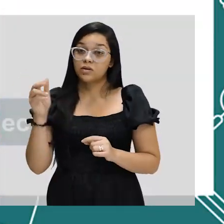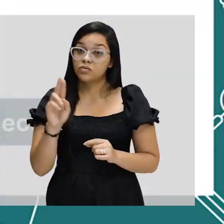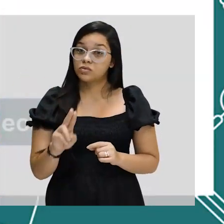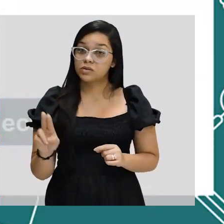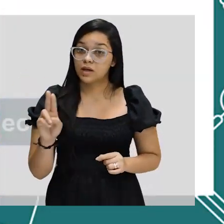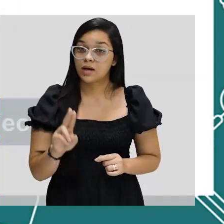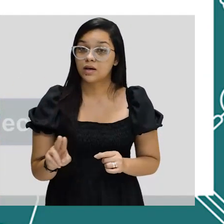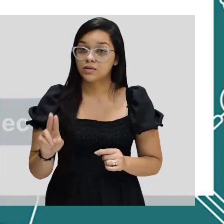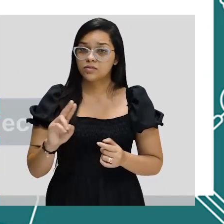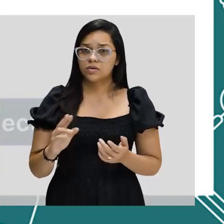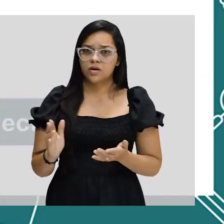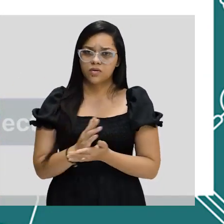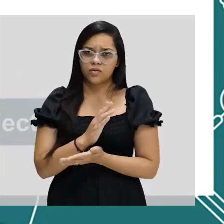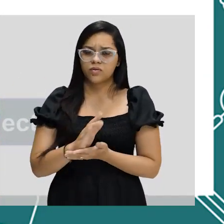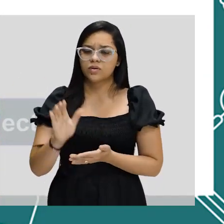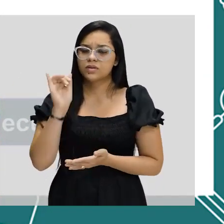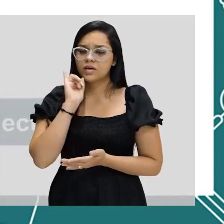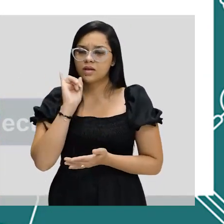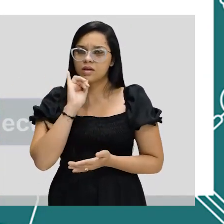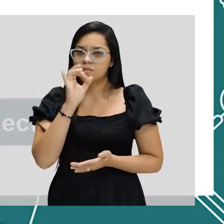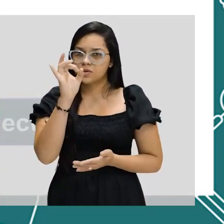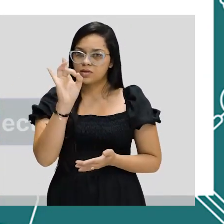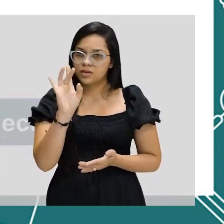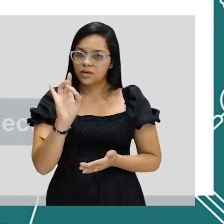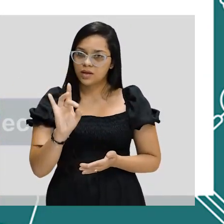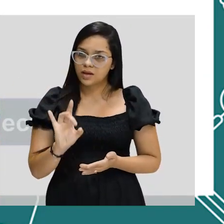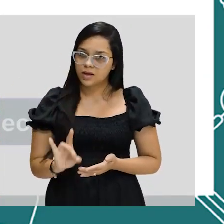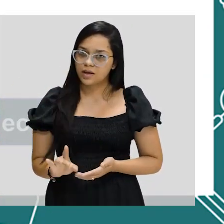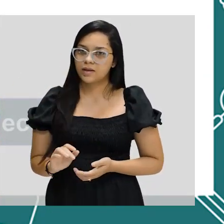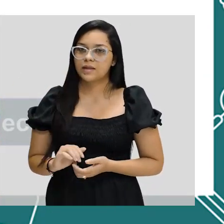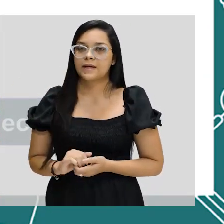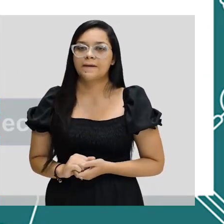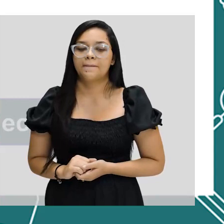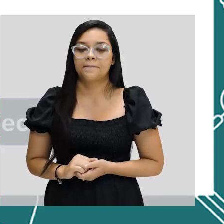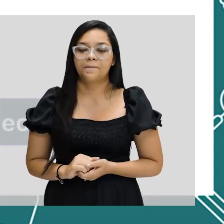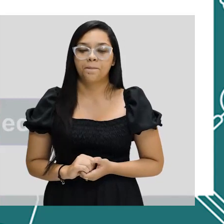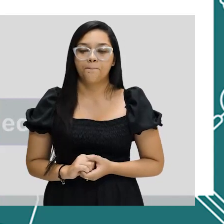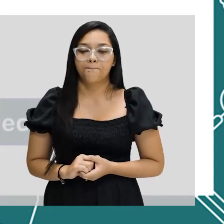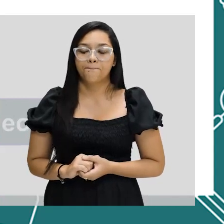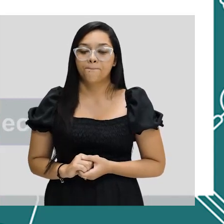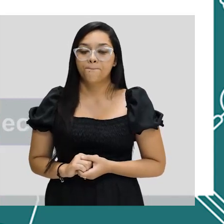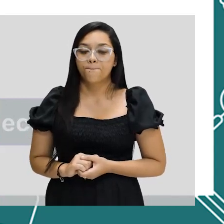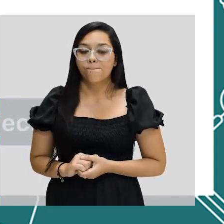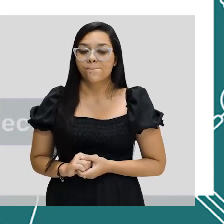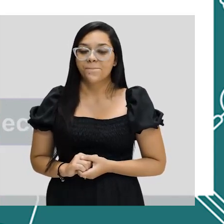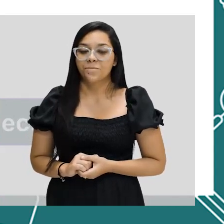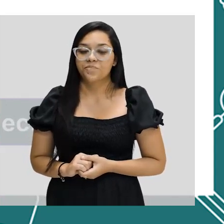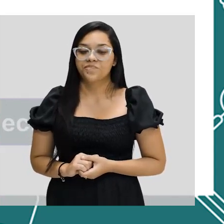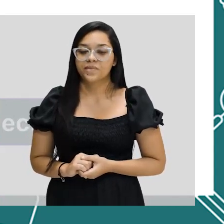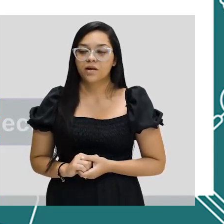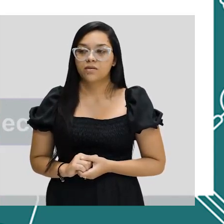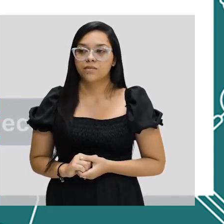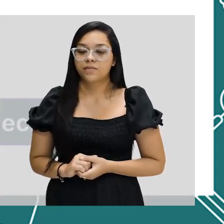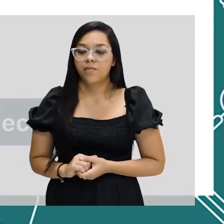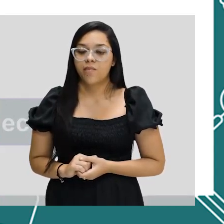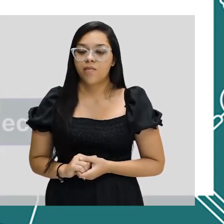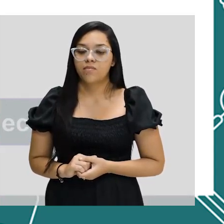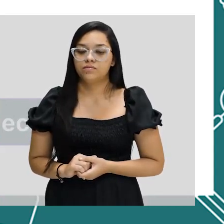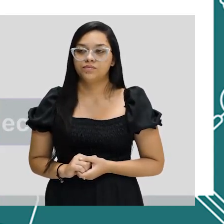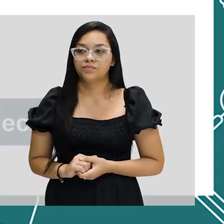frequentes. Vamos ver alguns exemplos de cada um desses pronomes, tá? This is the girl who is my